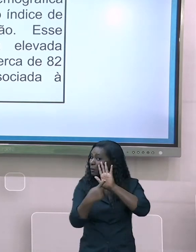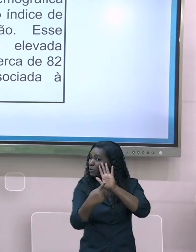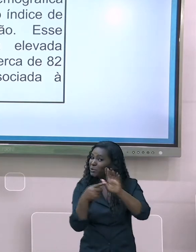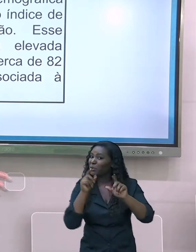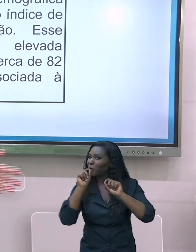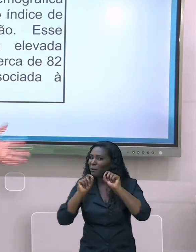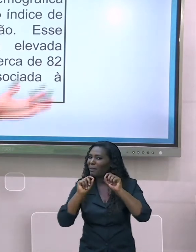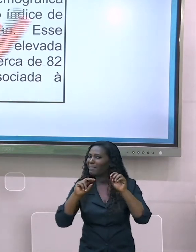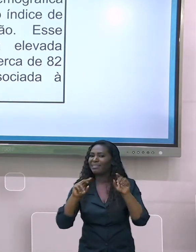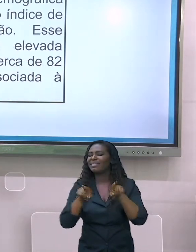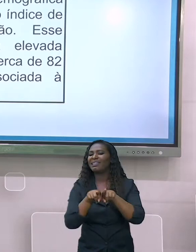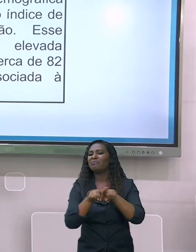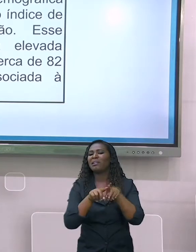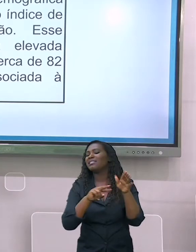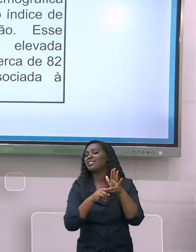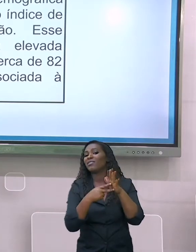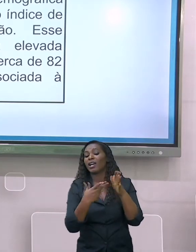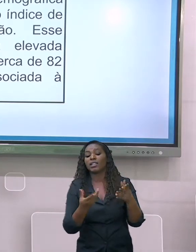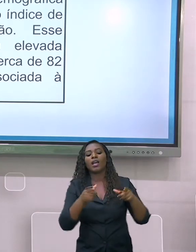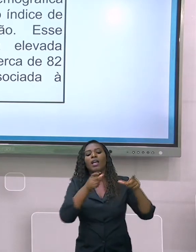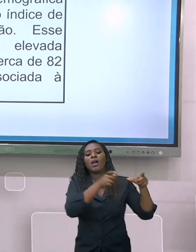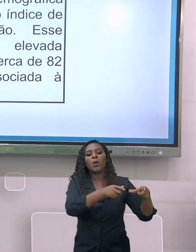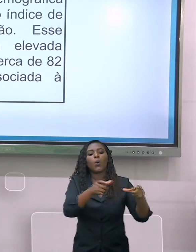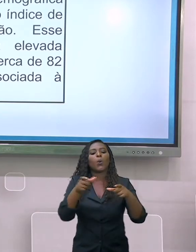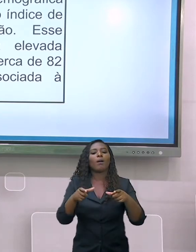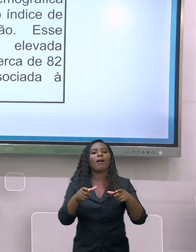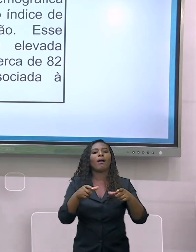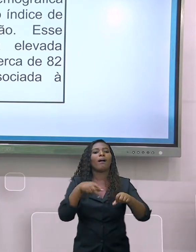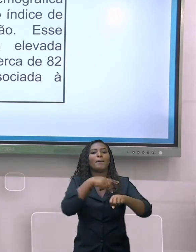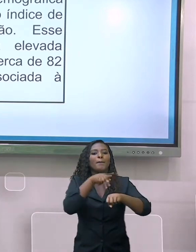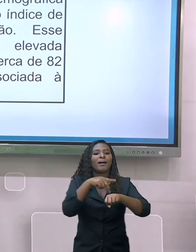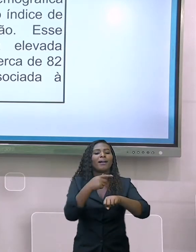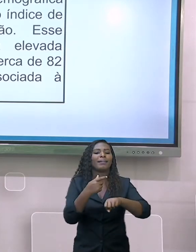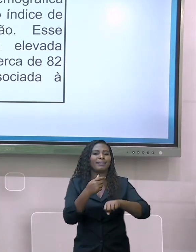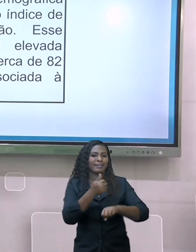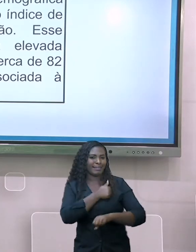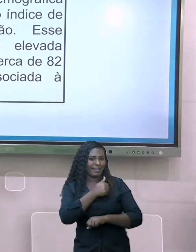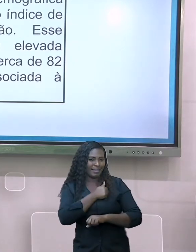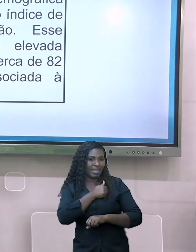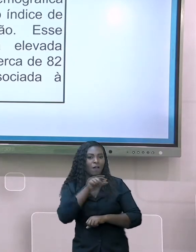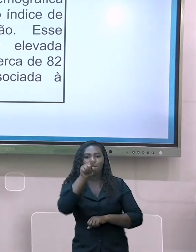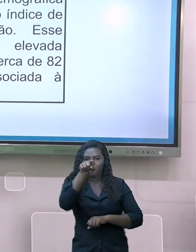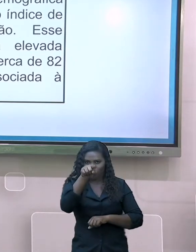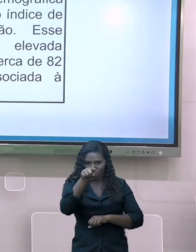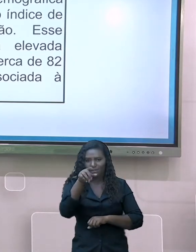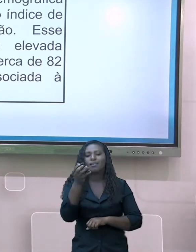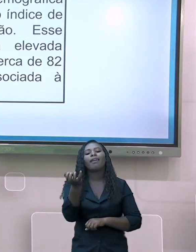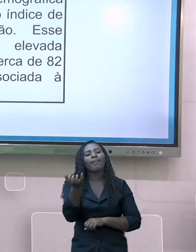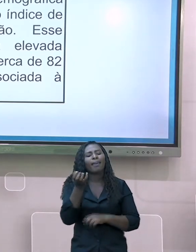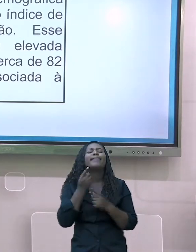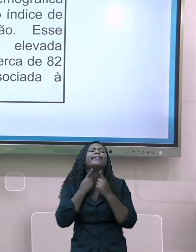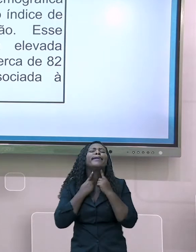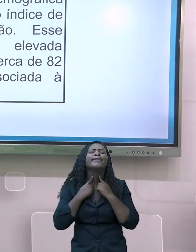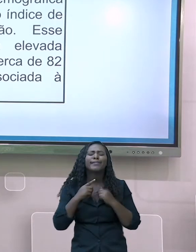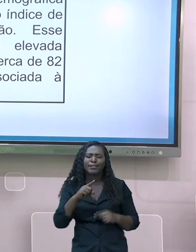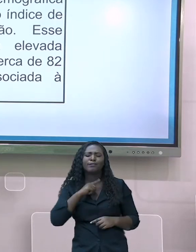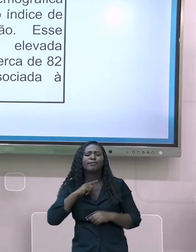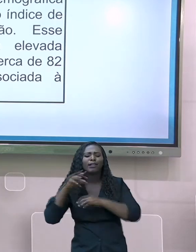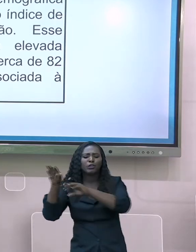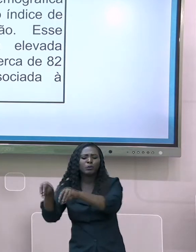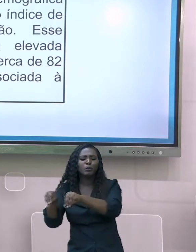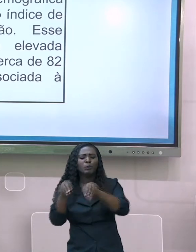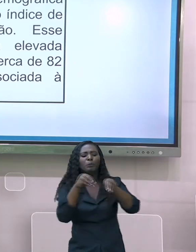bandeira está dizendo, olha, é o lugar onde vocês querem vir morar. Então, e isso,